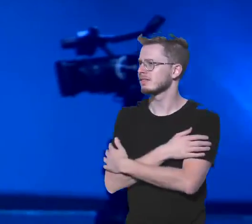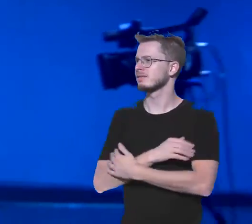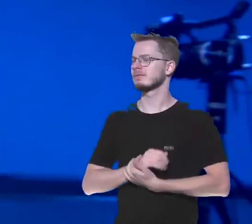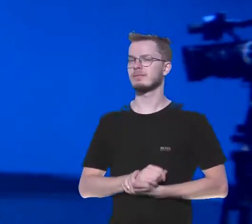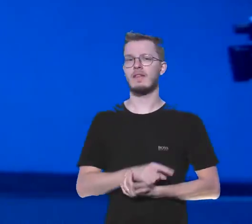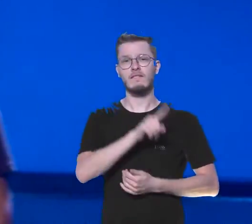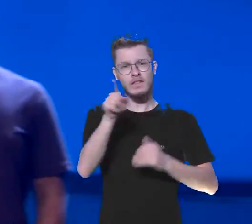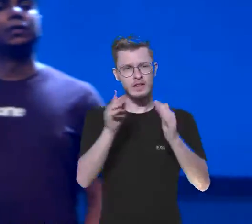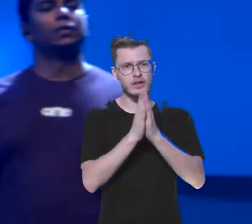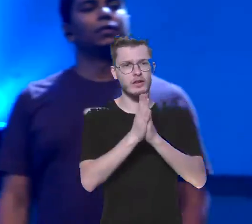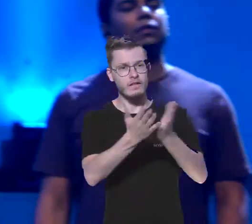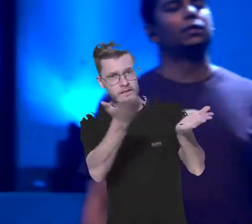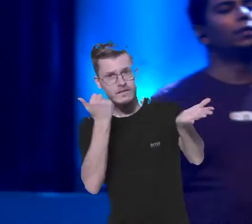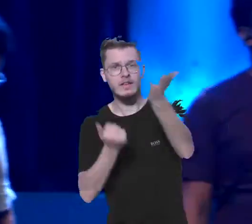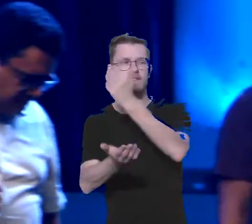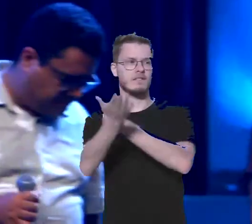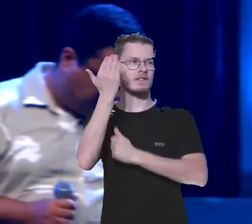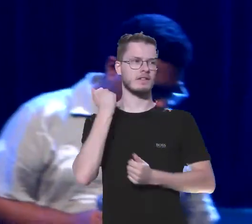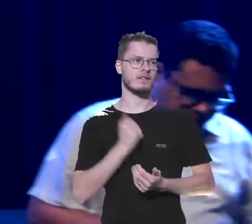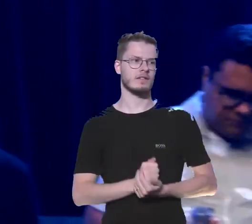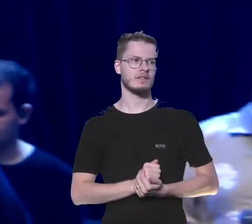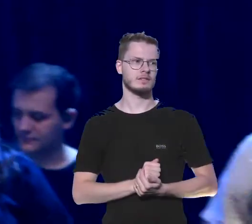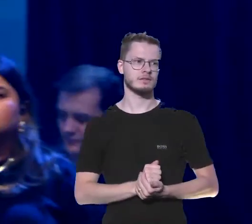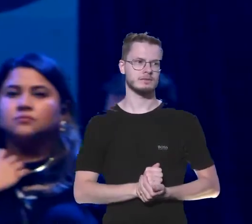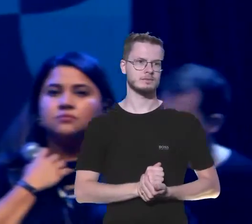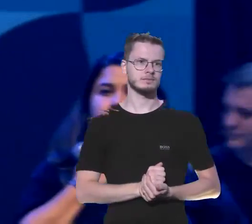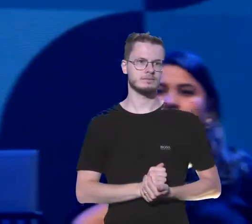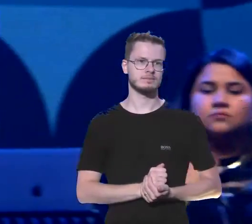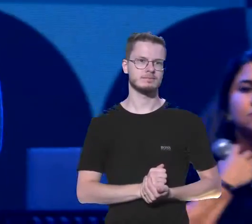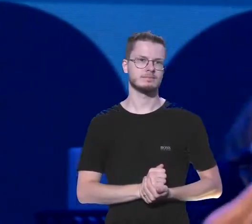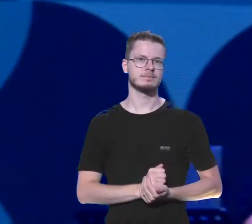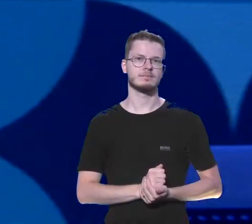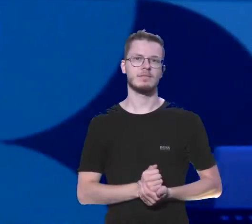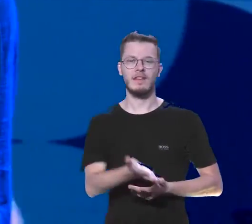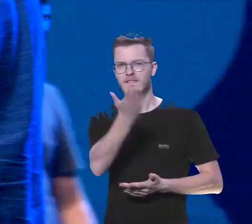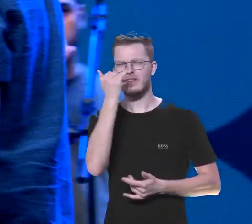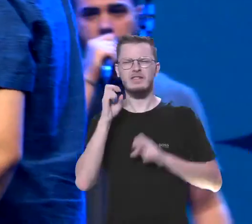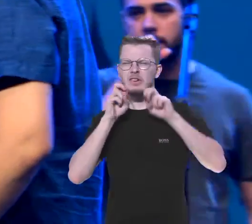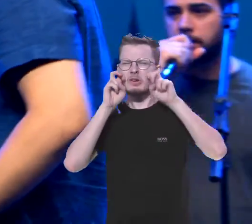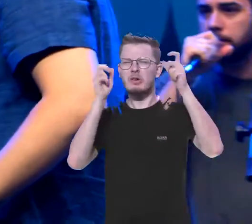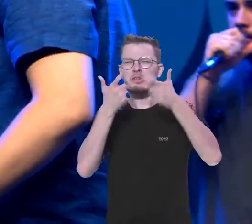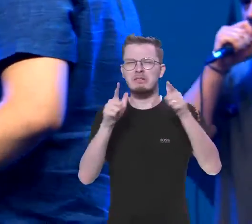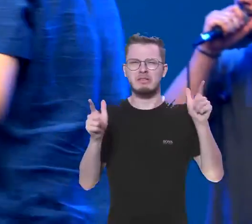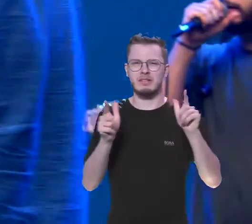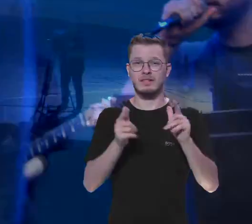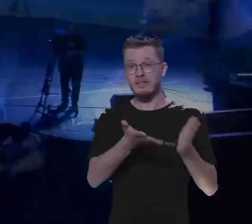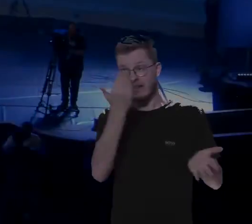essa oração, venha, venha, venha, venha, pode sair do seu lugar, não tenha vergonha, venha.